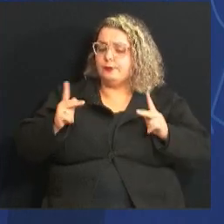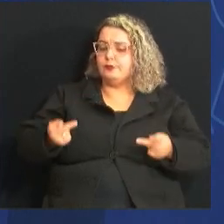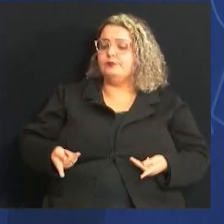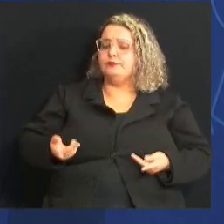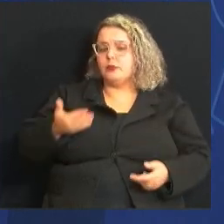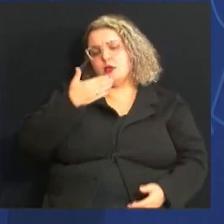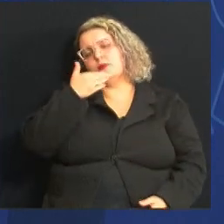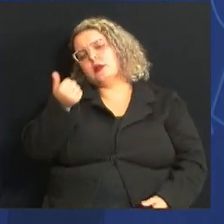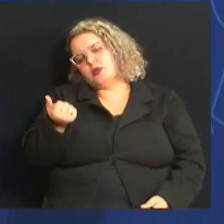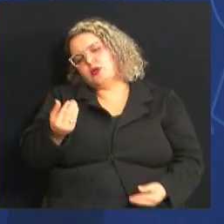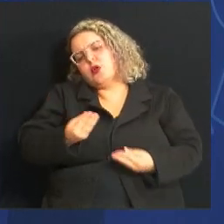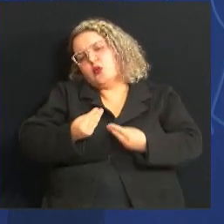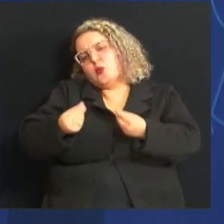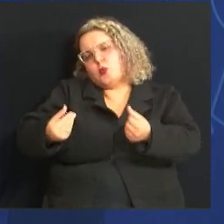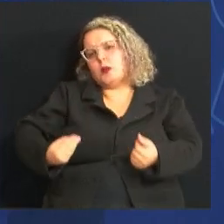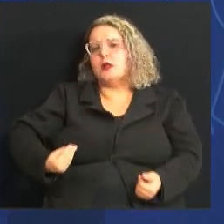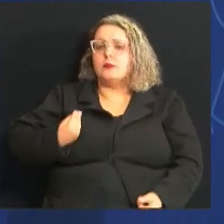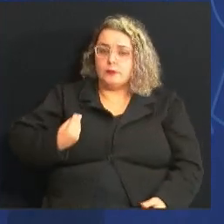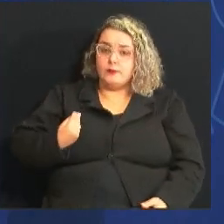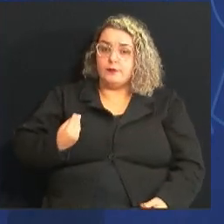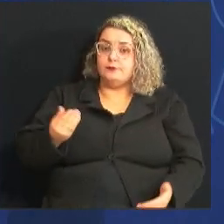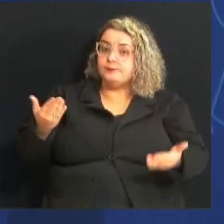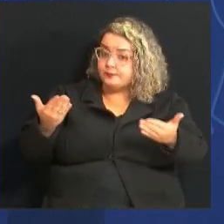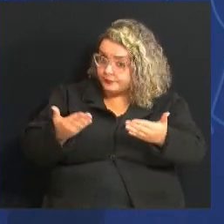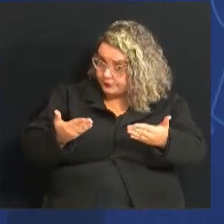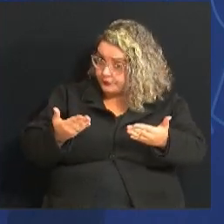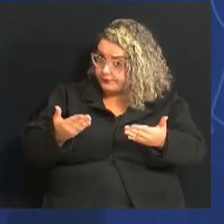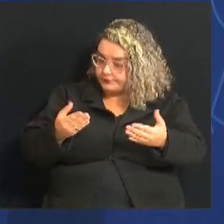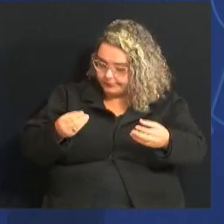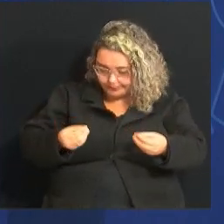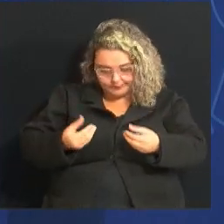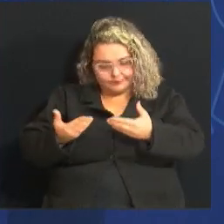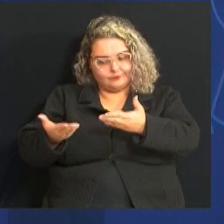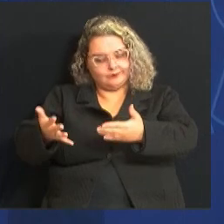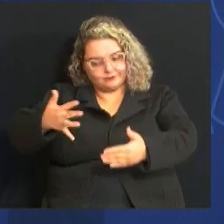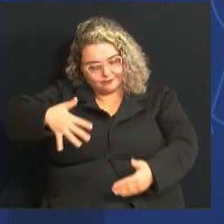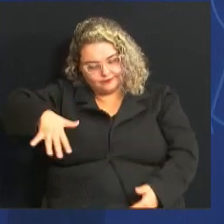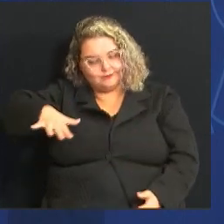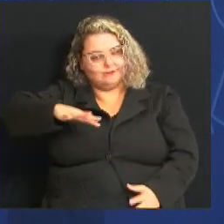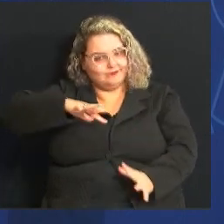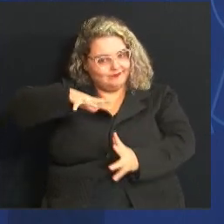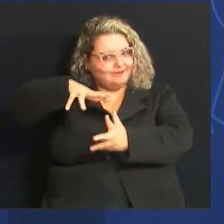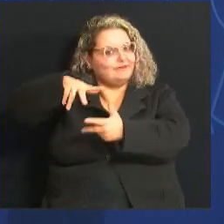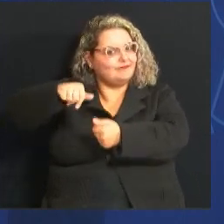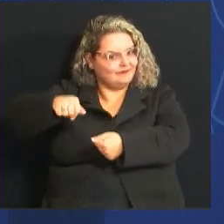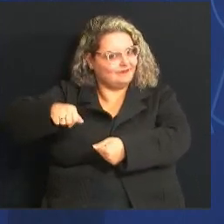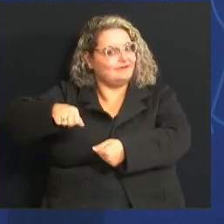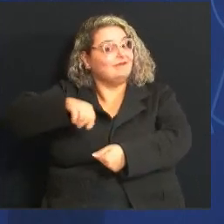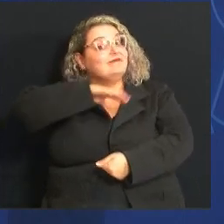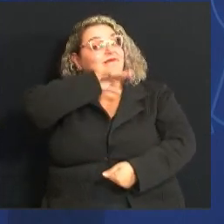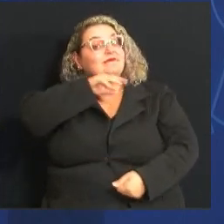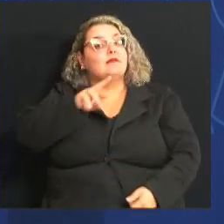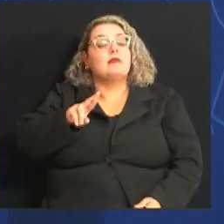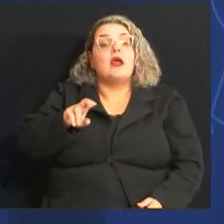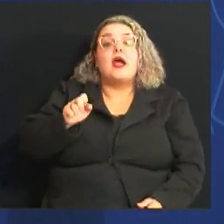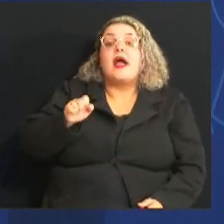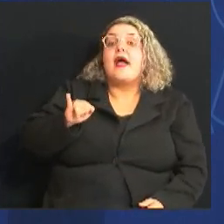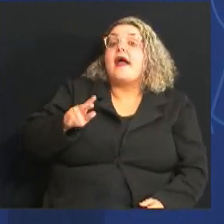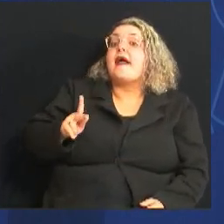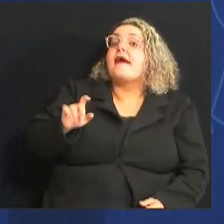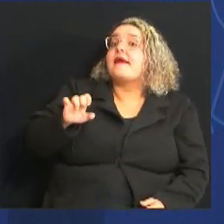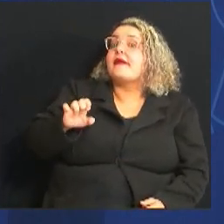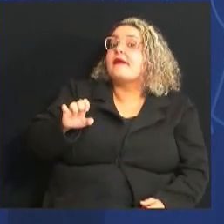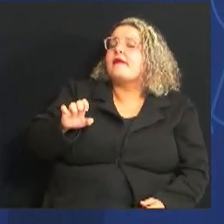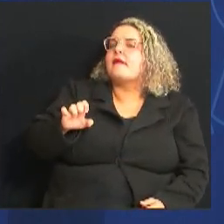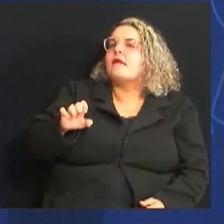melhorar a qualidade de vida e que agora foi levada para o mundo animal. O Reiki, isso mesmo, a